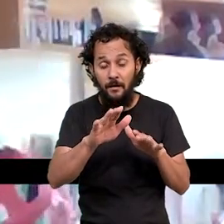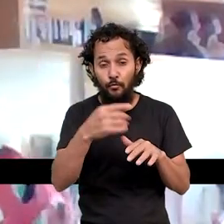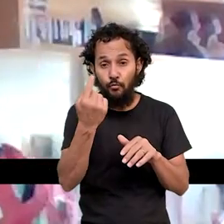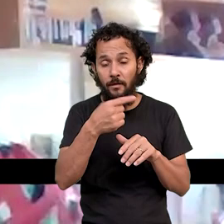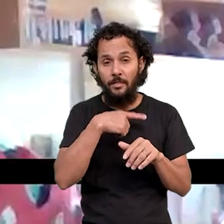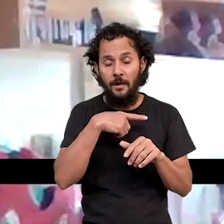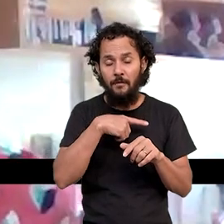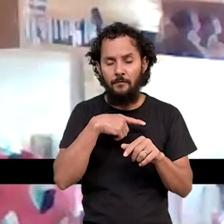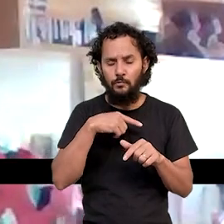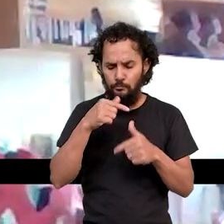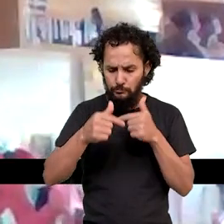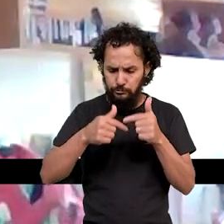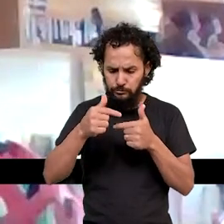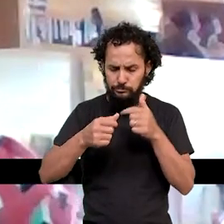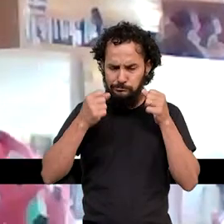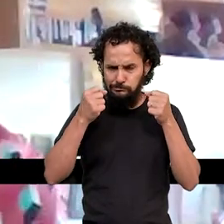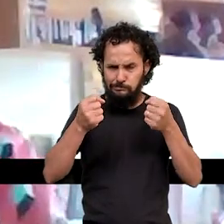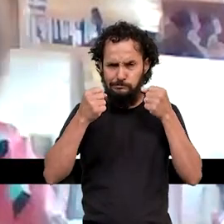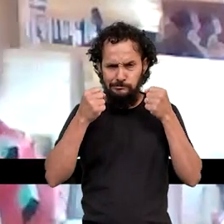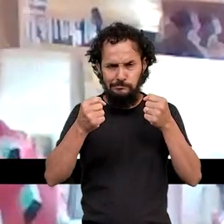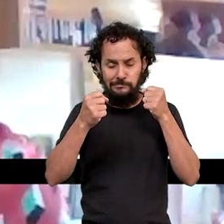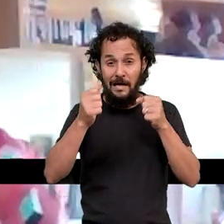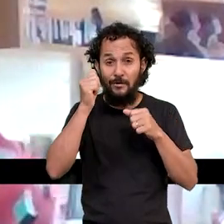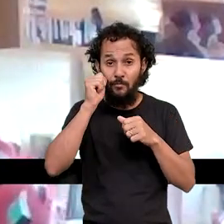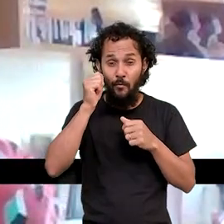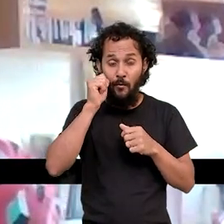Nós fizemos um movimento,